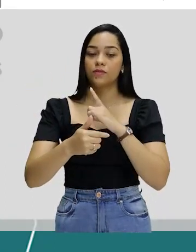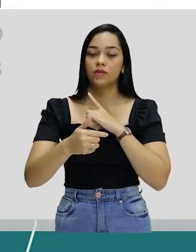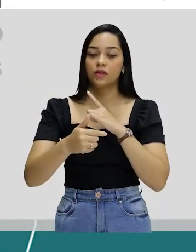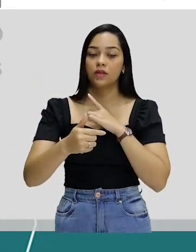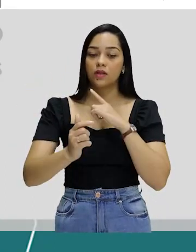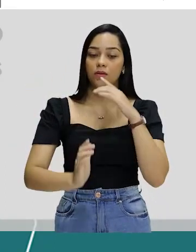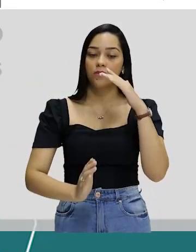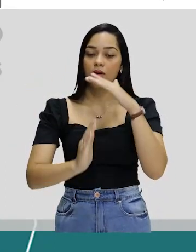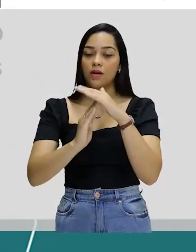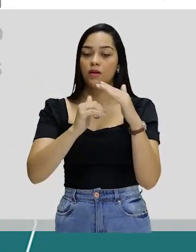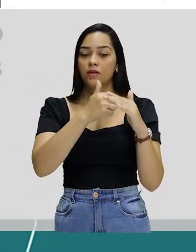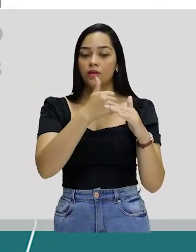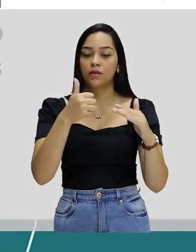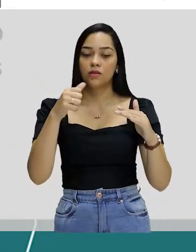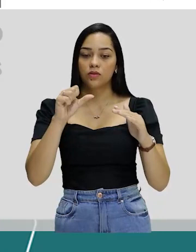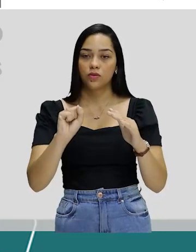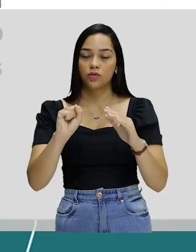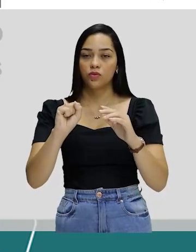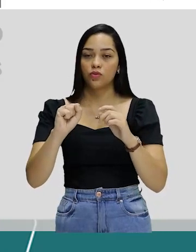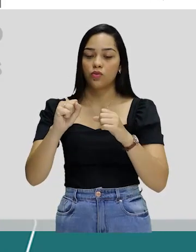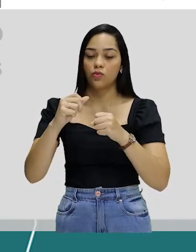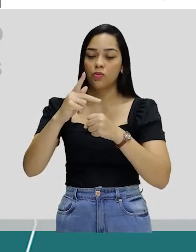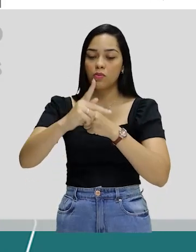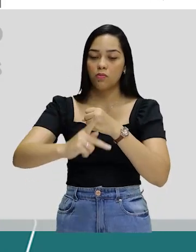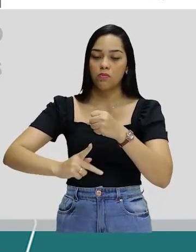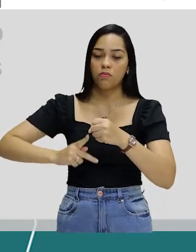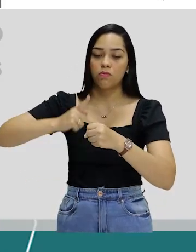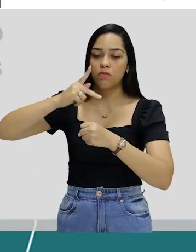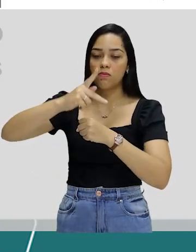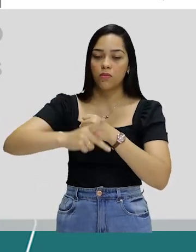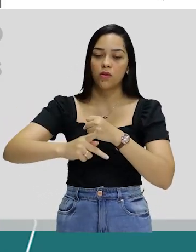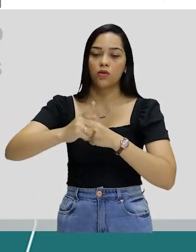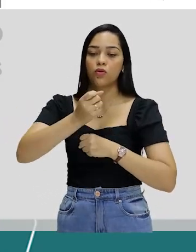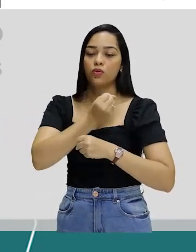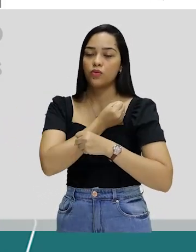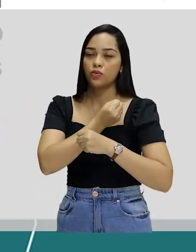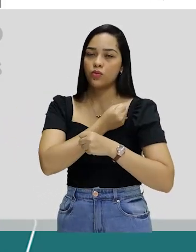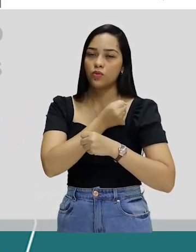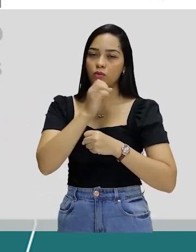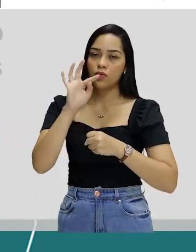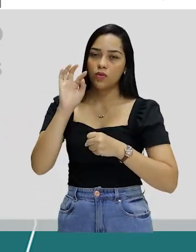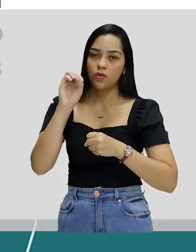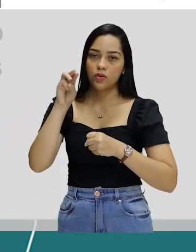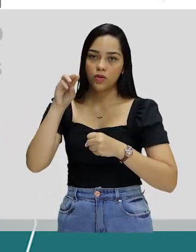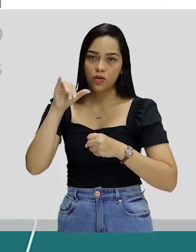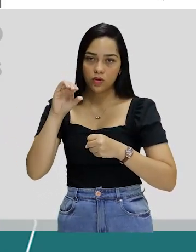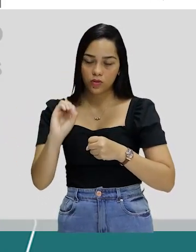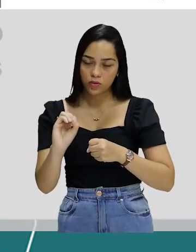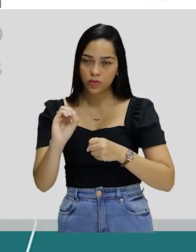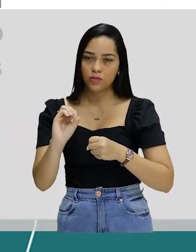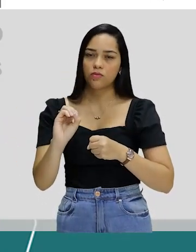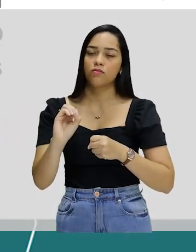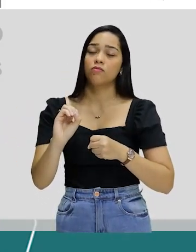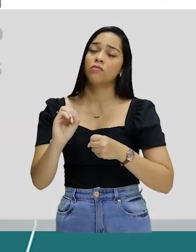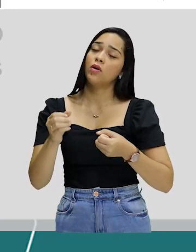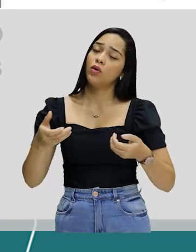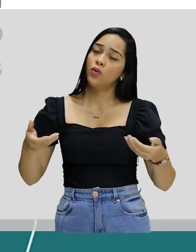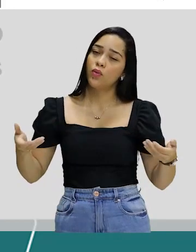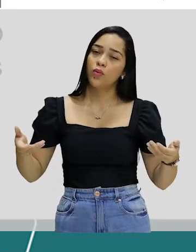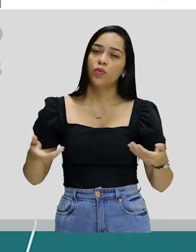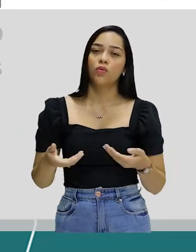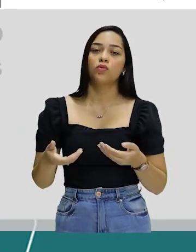máximo 118 prótons, ou seja, número atômico igual a 118. Até o presente